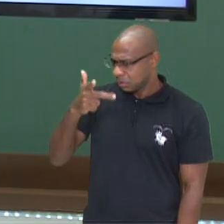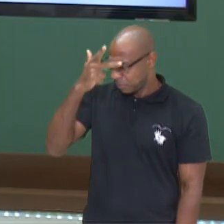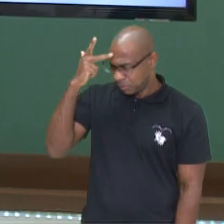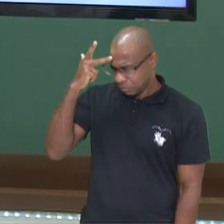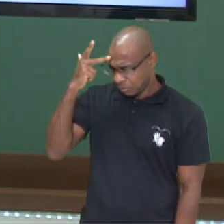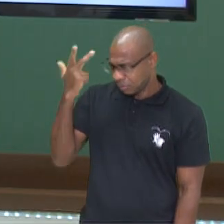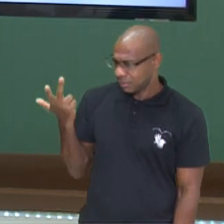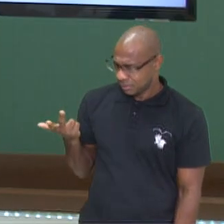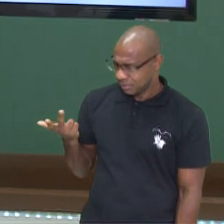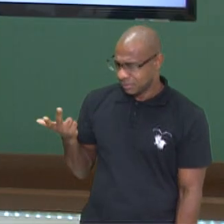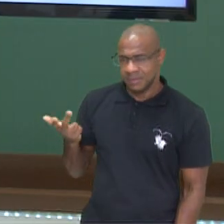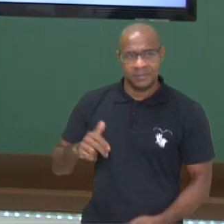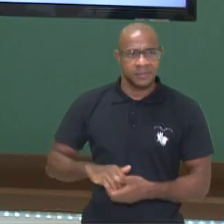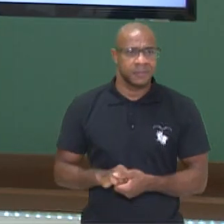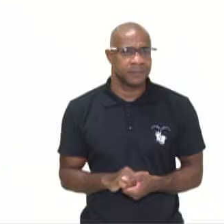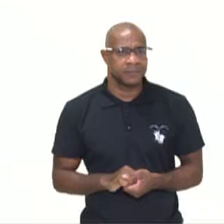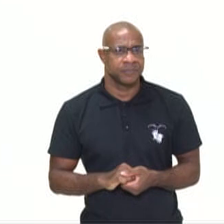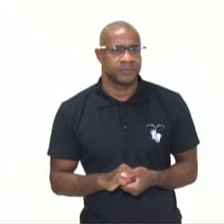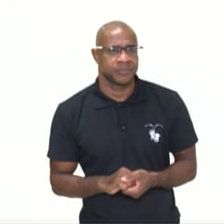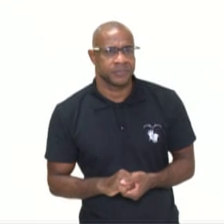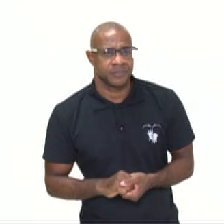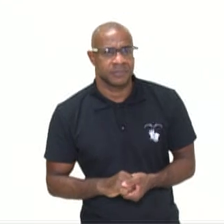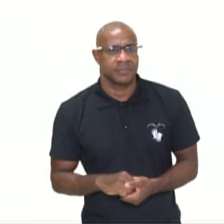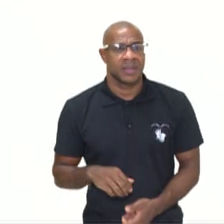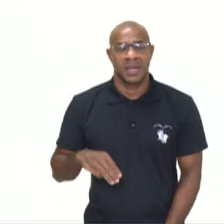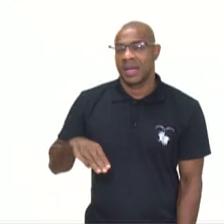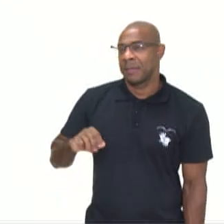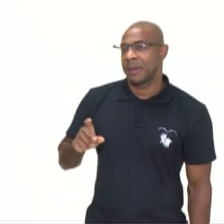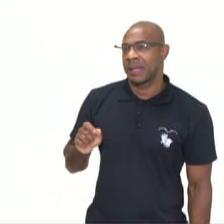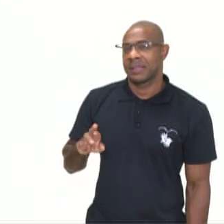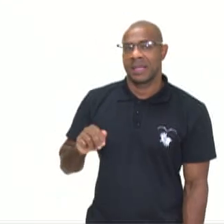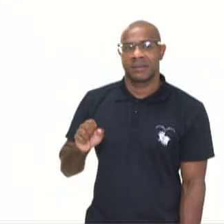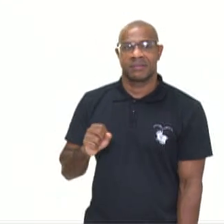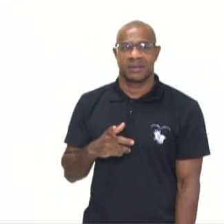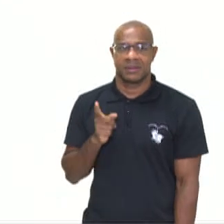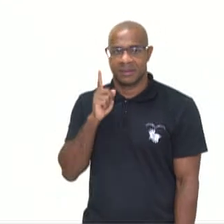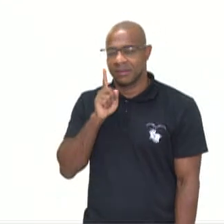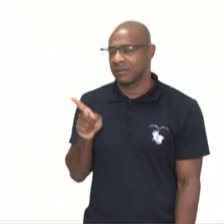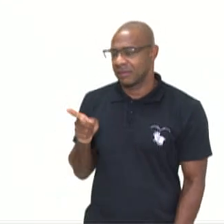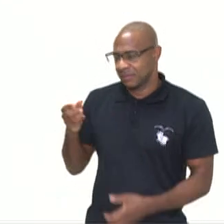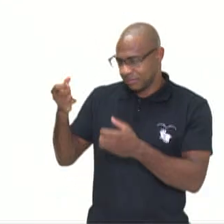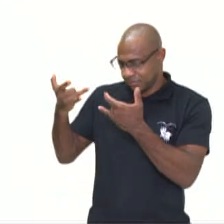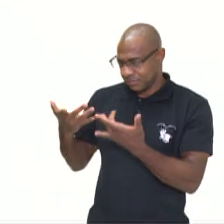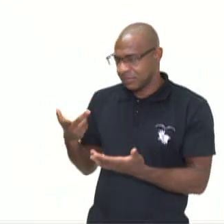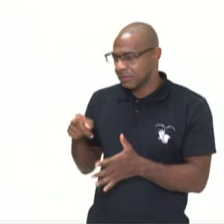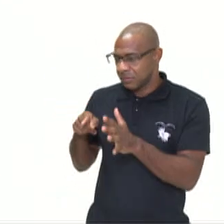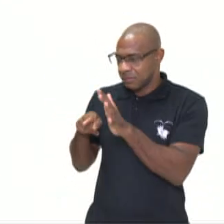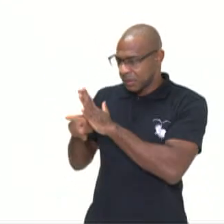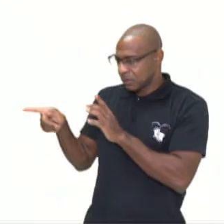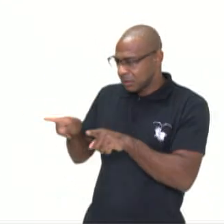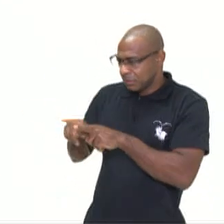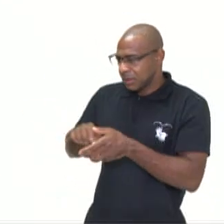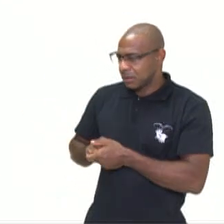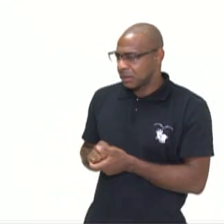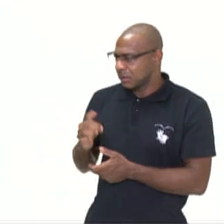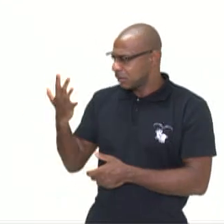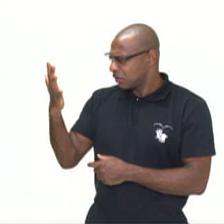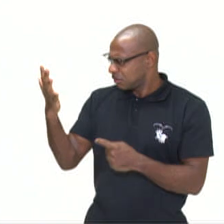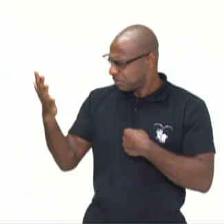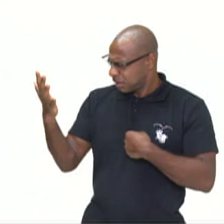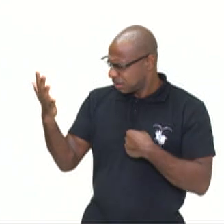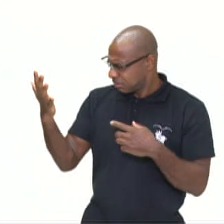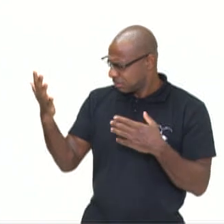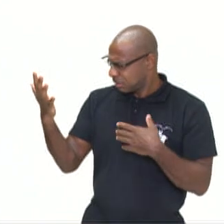da gente. A madrasta da Branca de Neve também fala algo parecido. Ela diz: espelho, espelho meu,